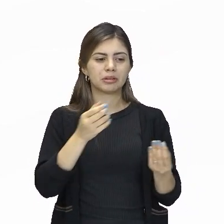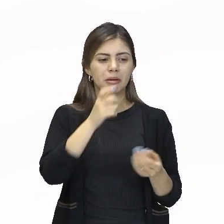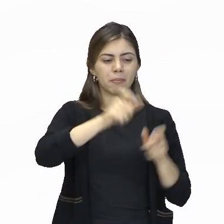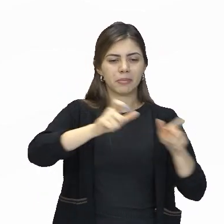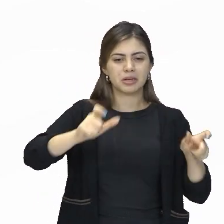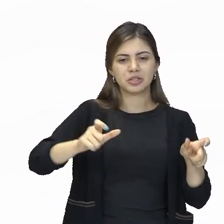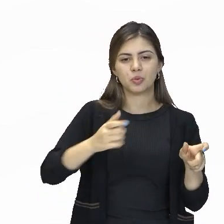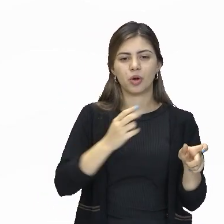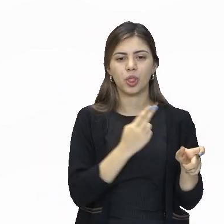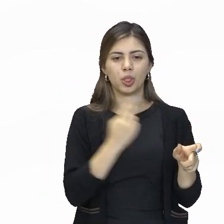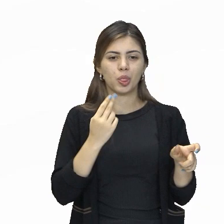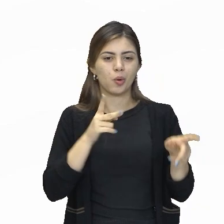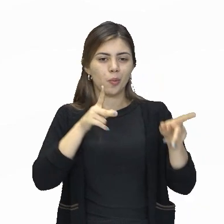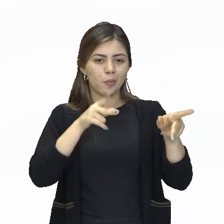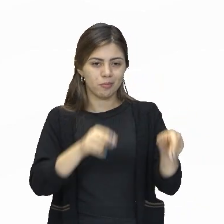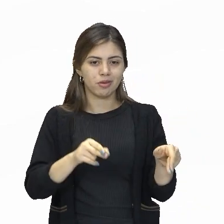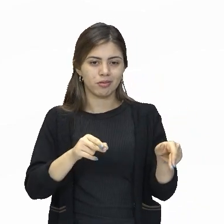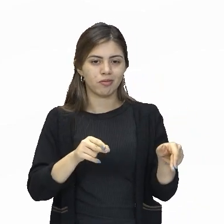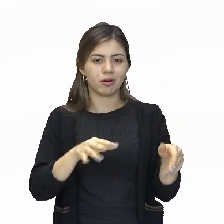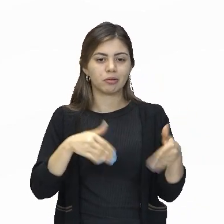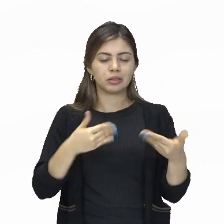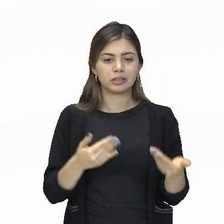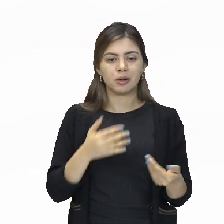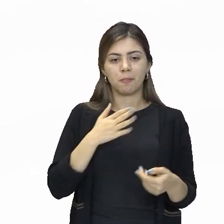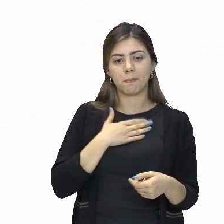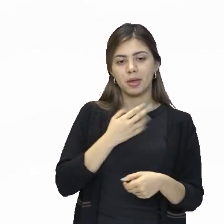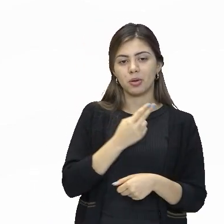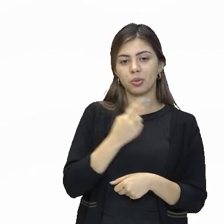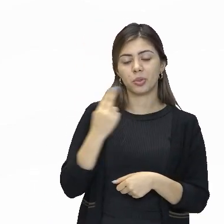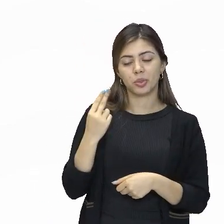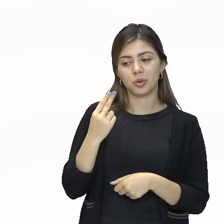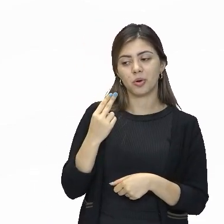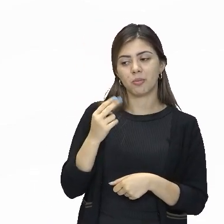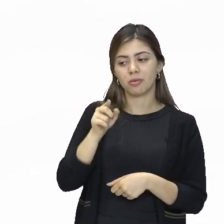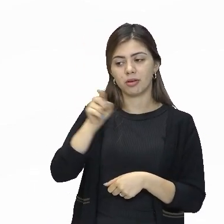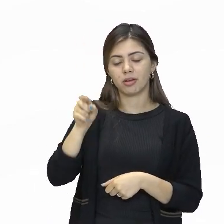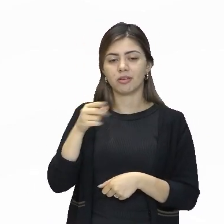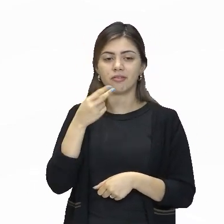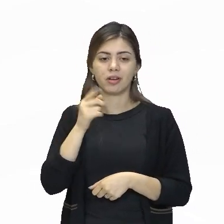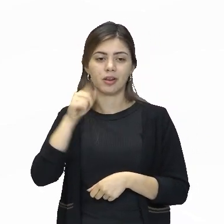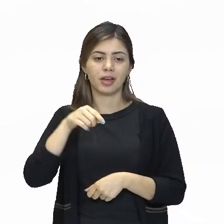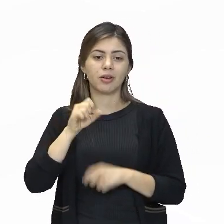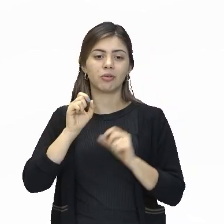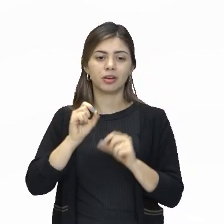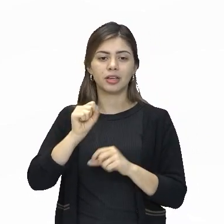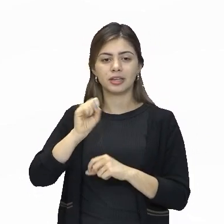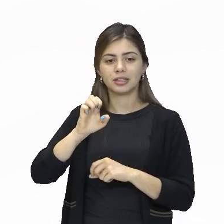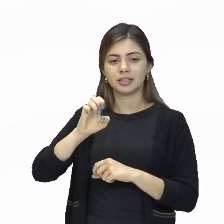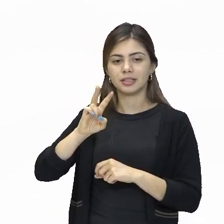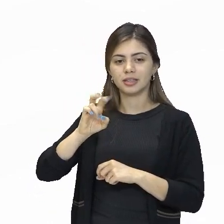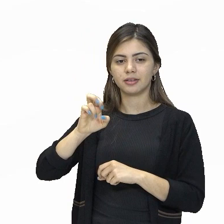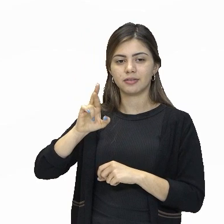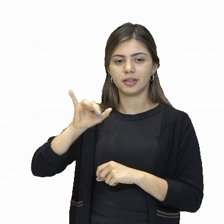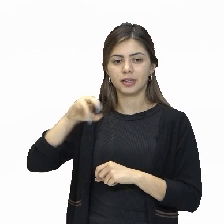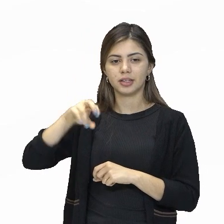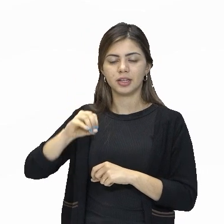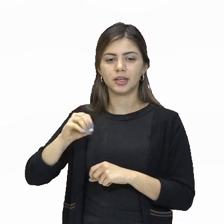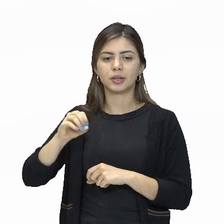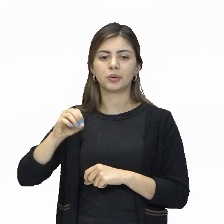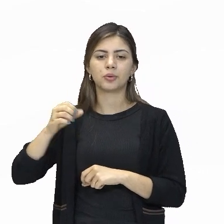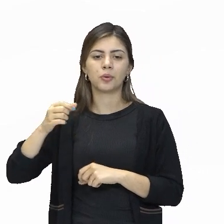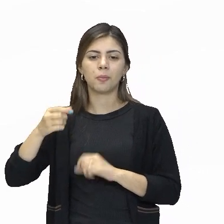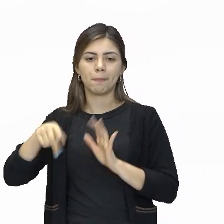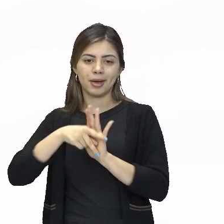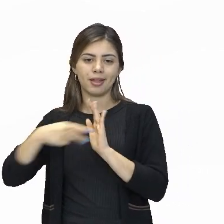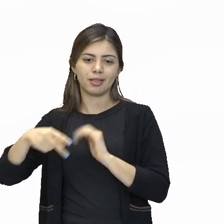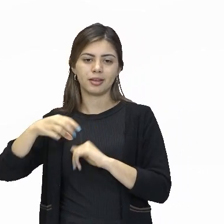é santo de Romaria, deram então de me chamar Severino de Maria. Como há muitos severinos